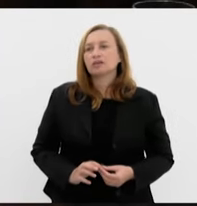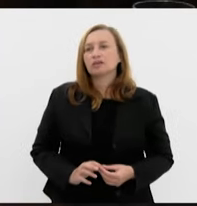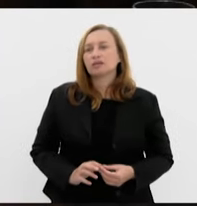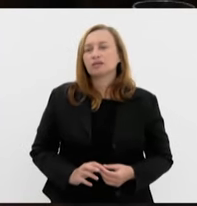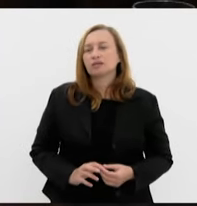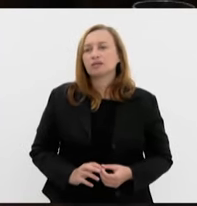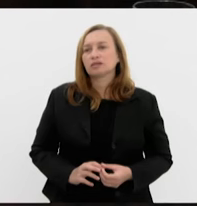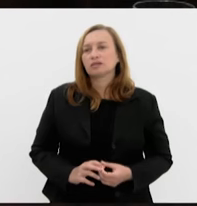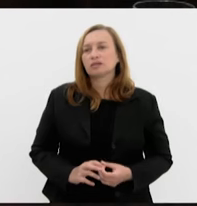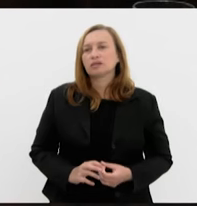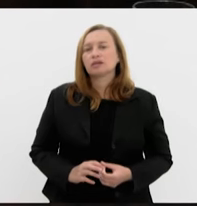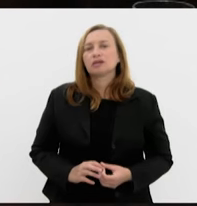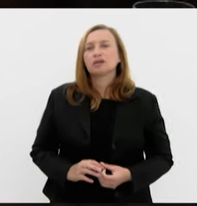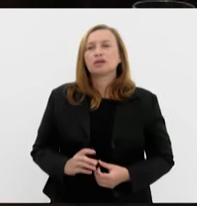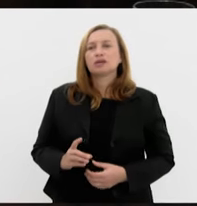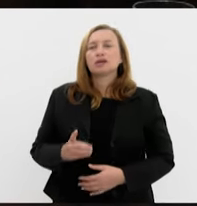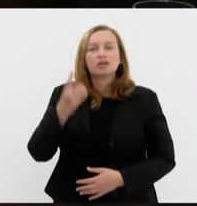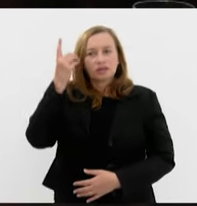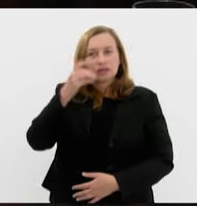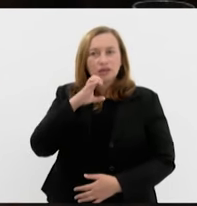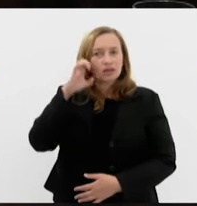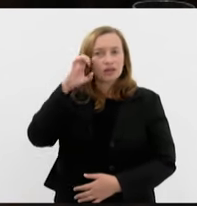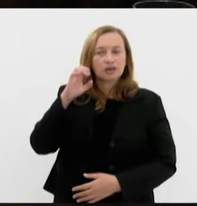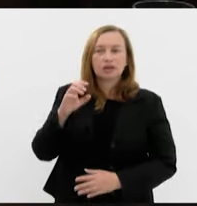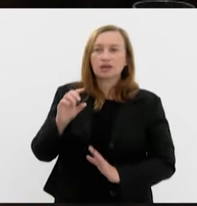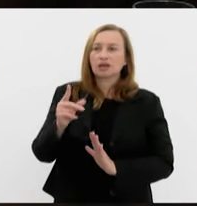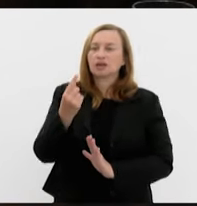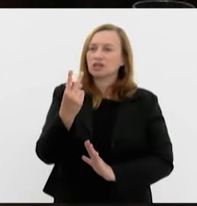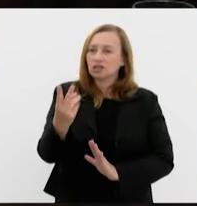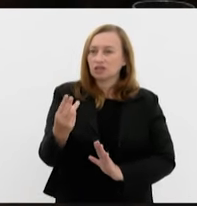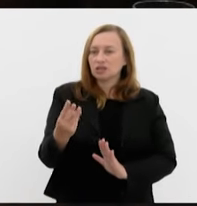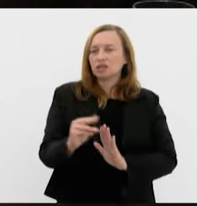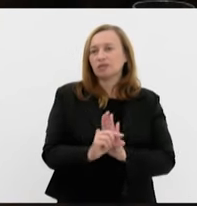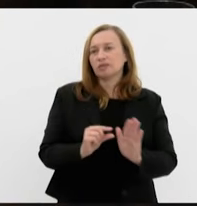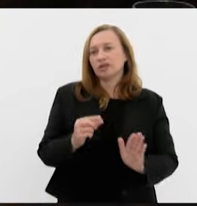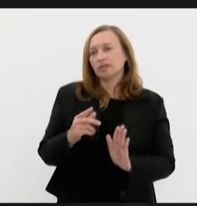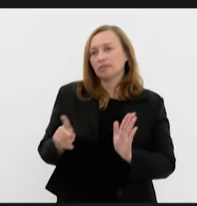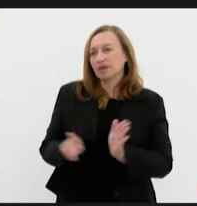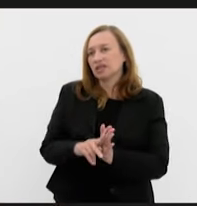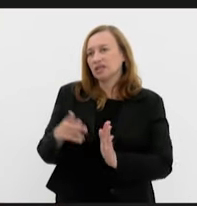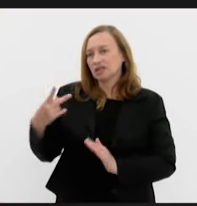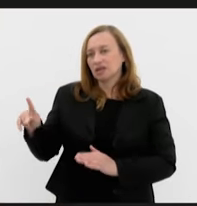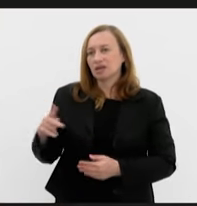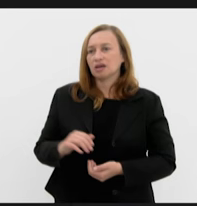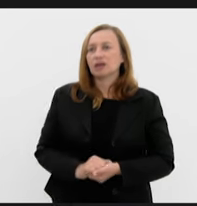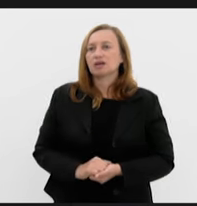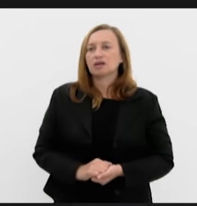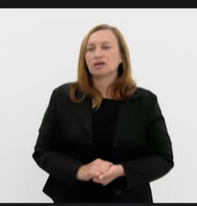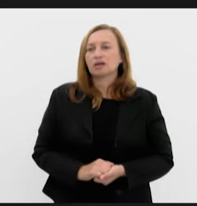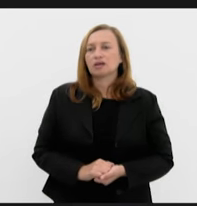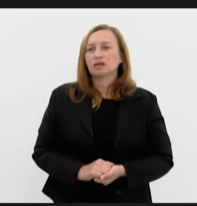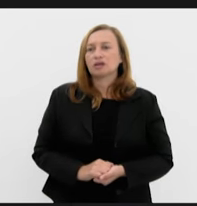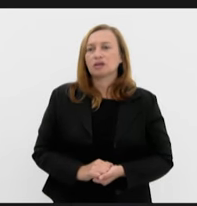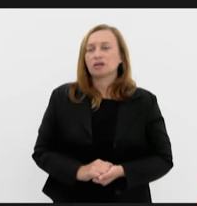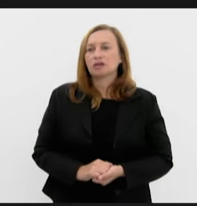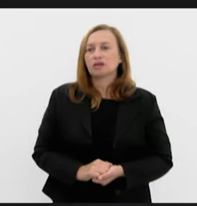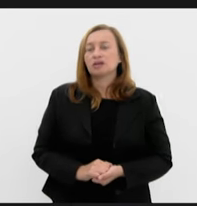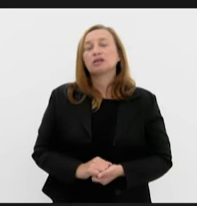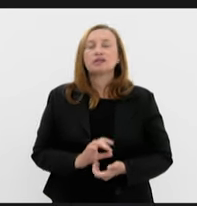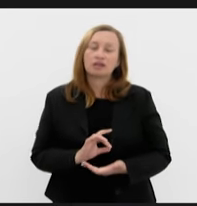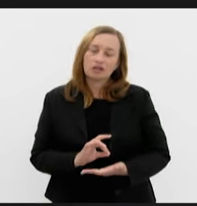el que tá aqui moto são as três emendas dela e ela tá retirando gente é porque na